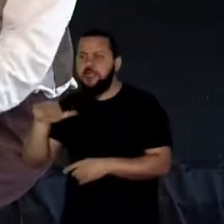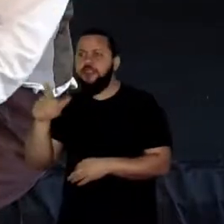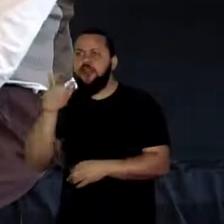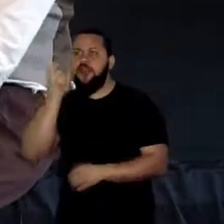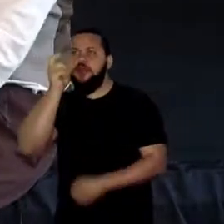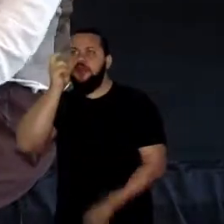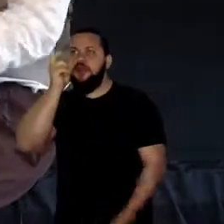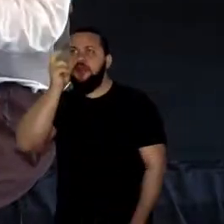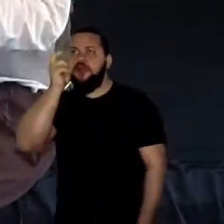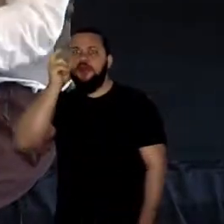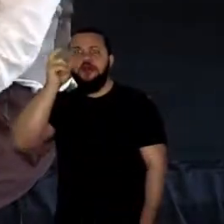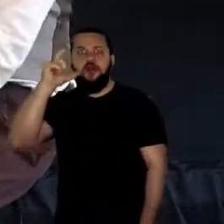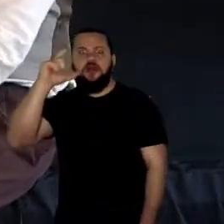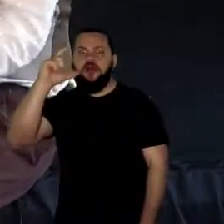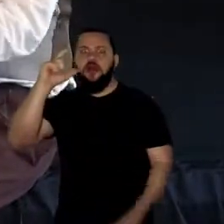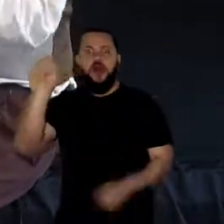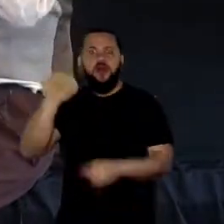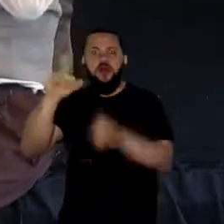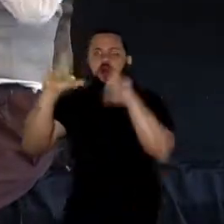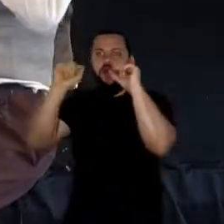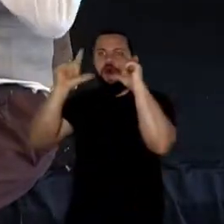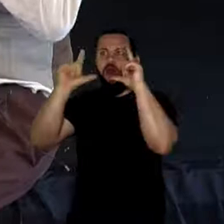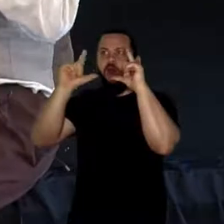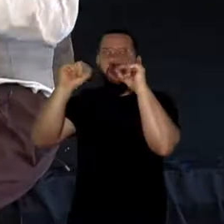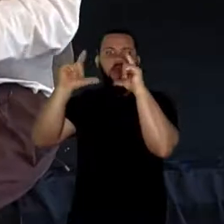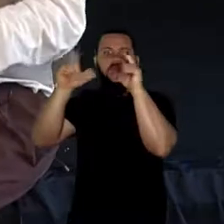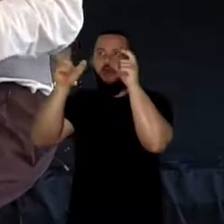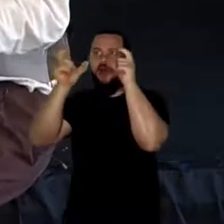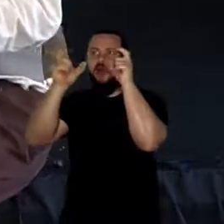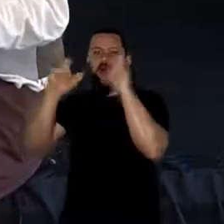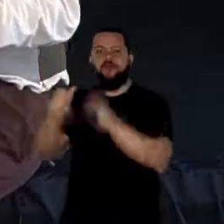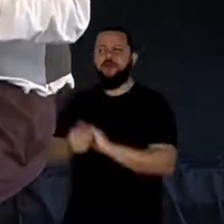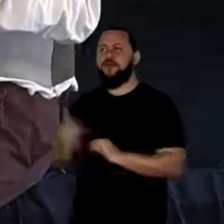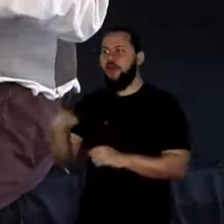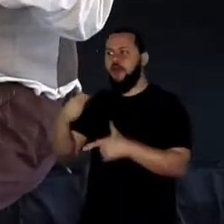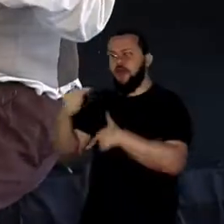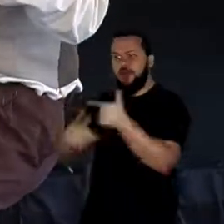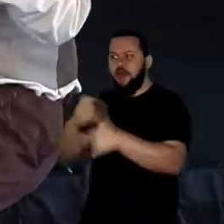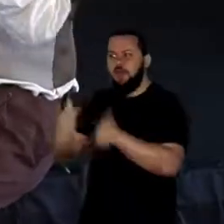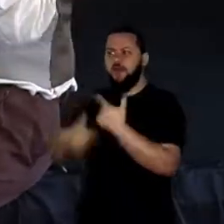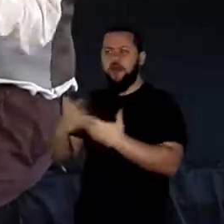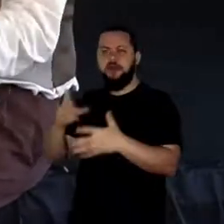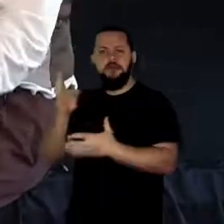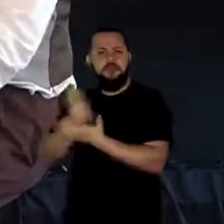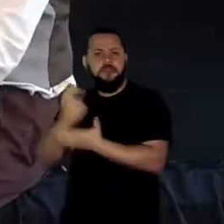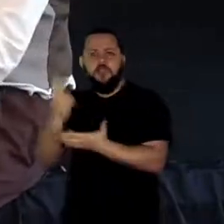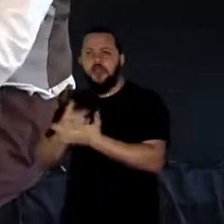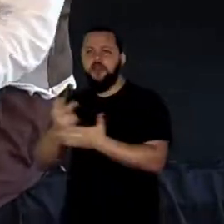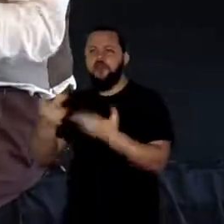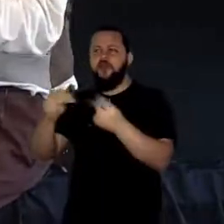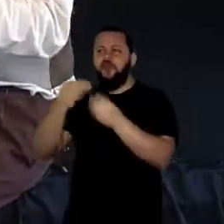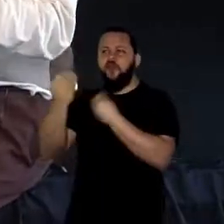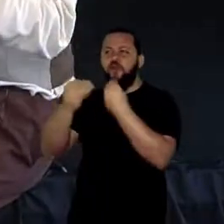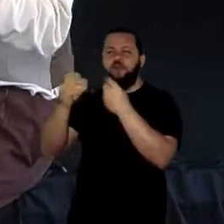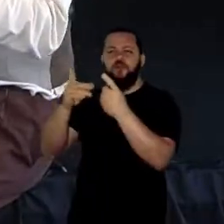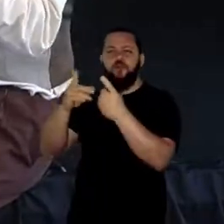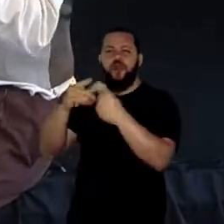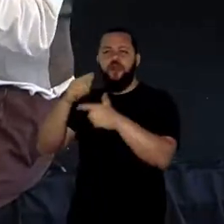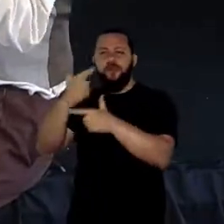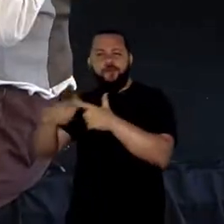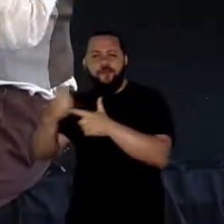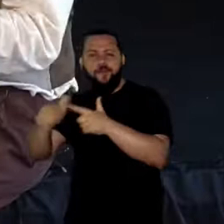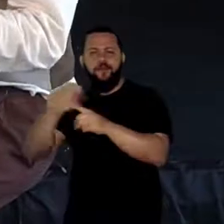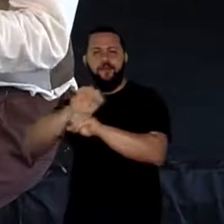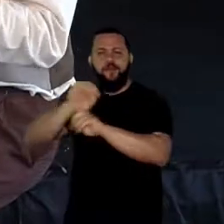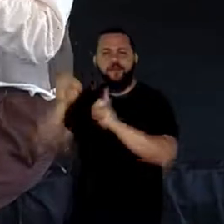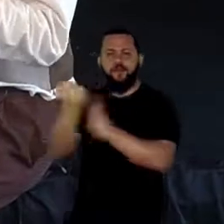e no jogo, né? E ainda mais esse trabalho, a gente sempre faz espetáculos sempre com problemáticas sociais, né? E esse espetáculo a gente fez